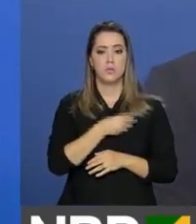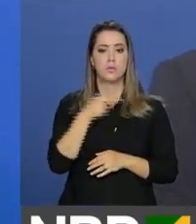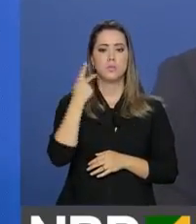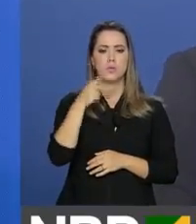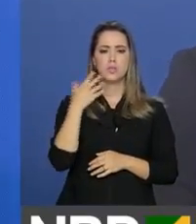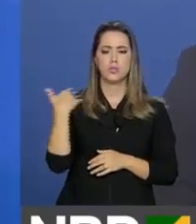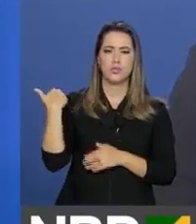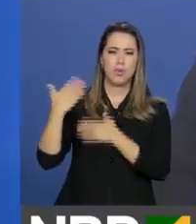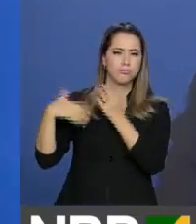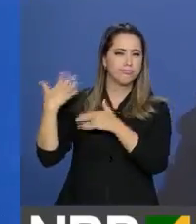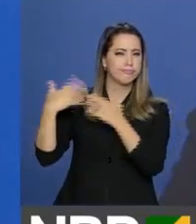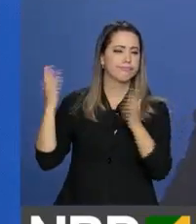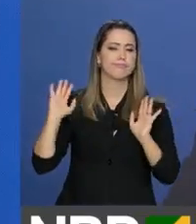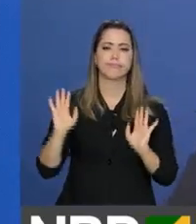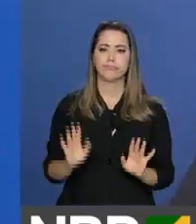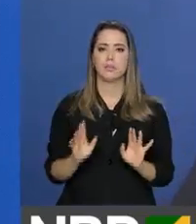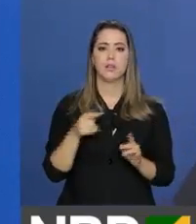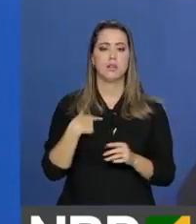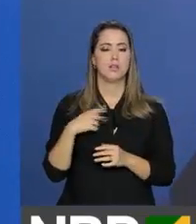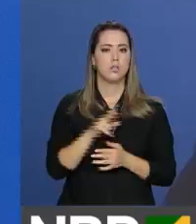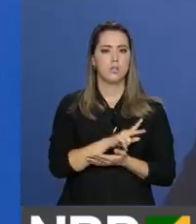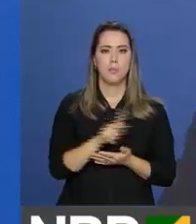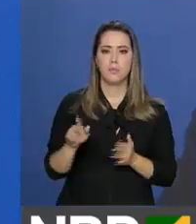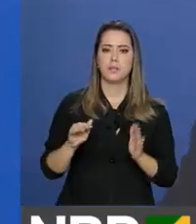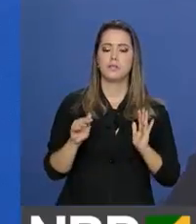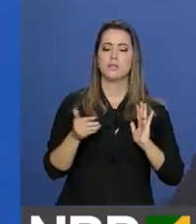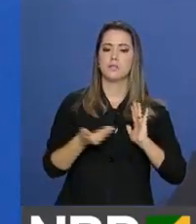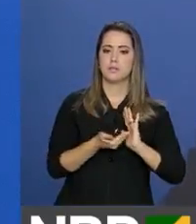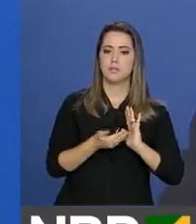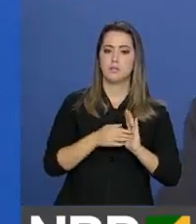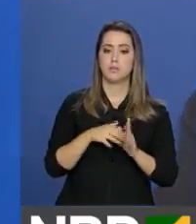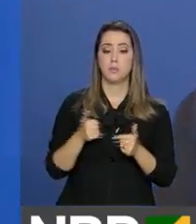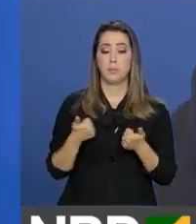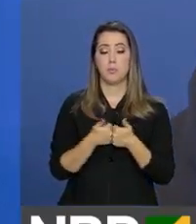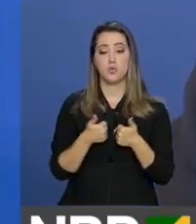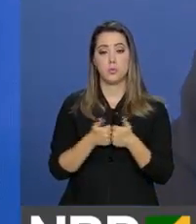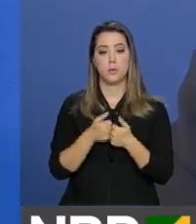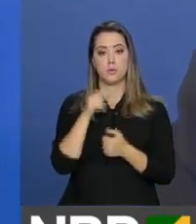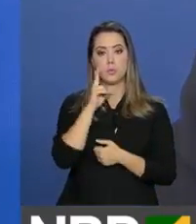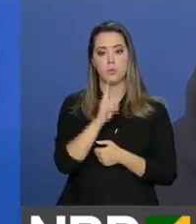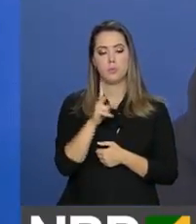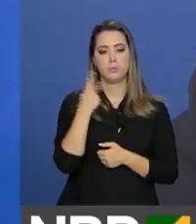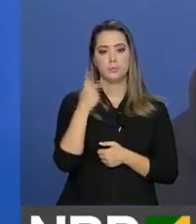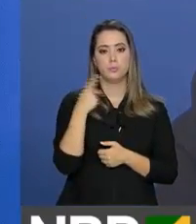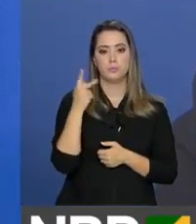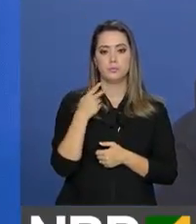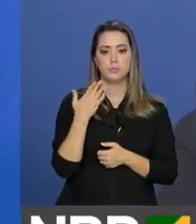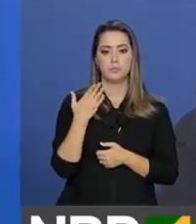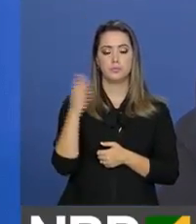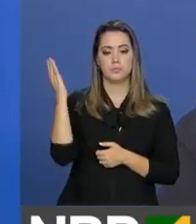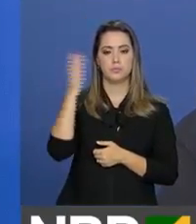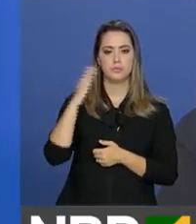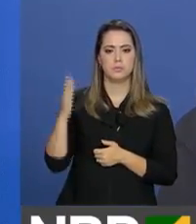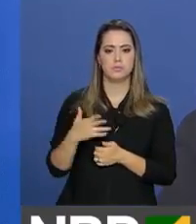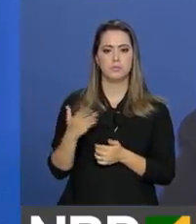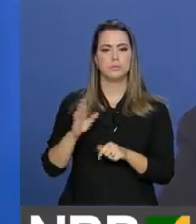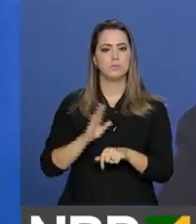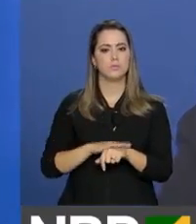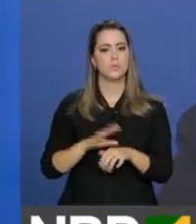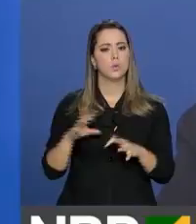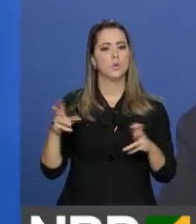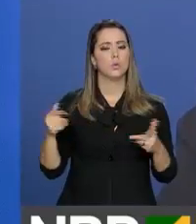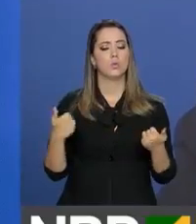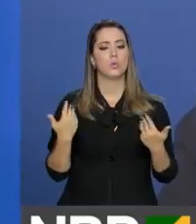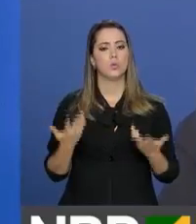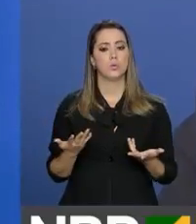tempo, presidi tantas vezes a Câmara dos Deputados e pude acompanhar a política brasileira no seu todo.